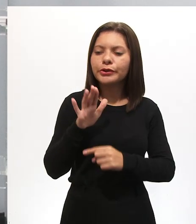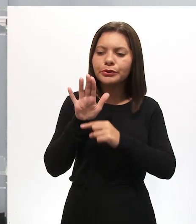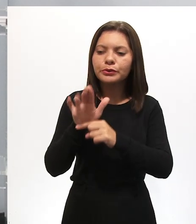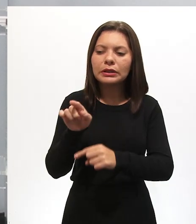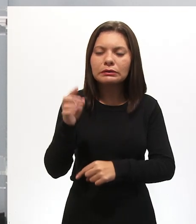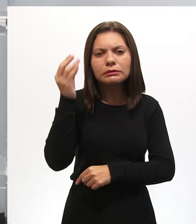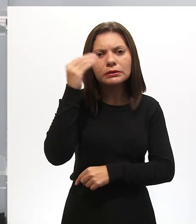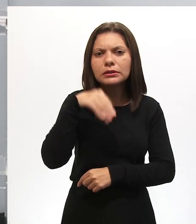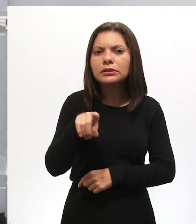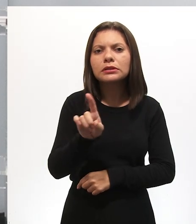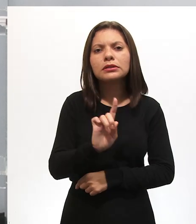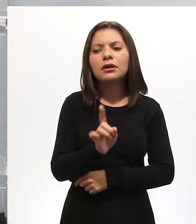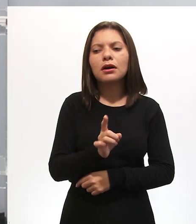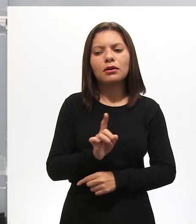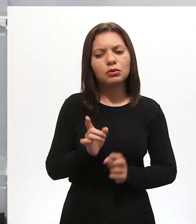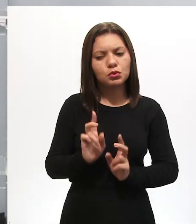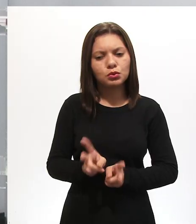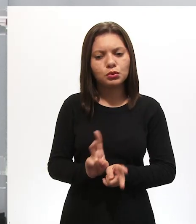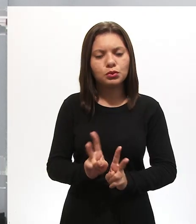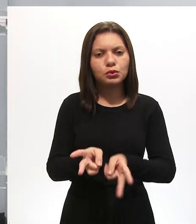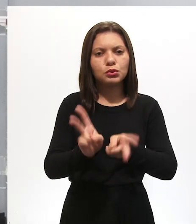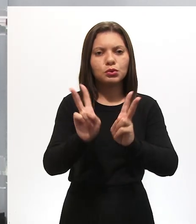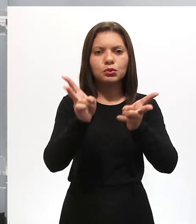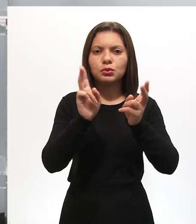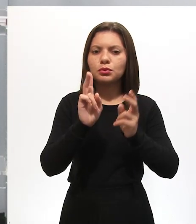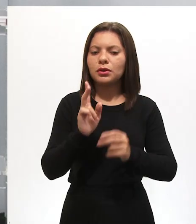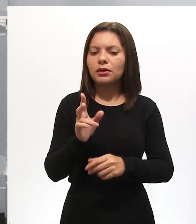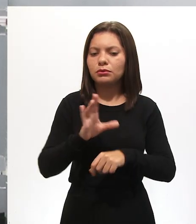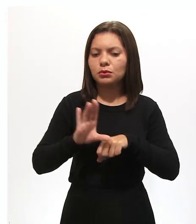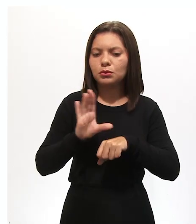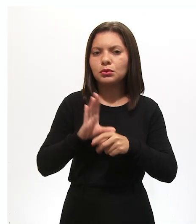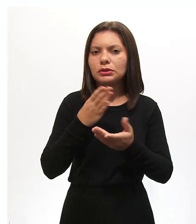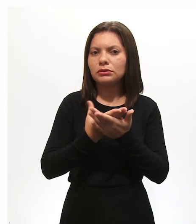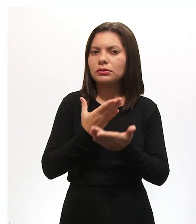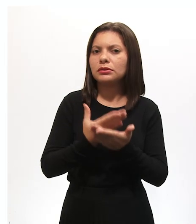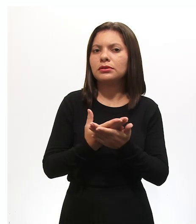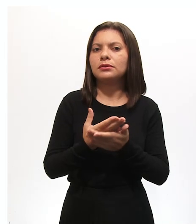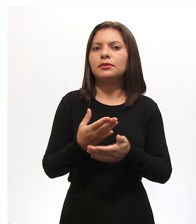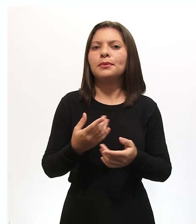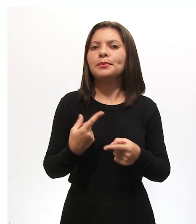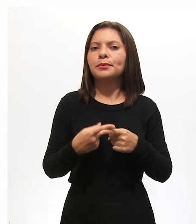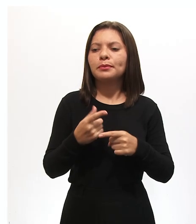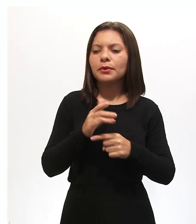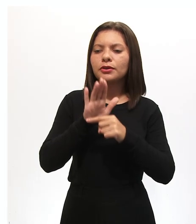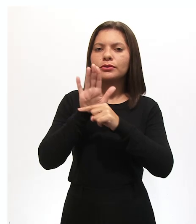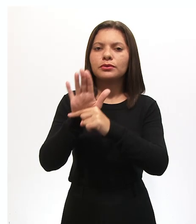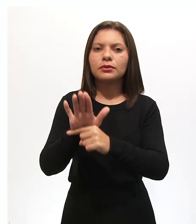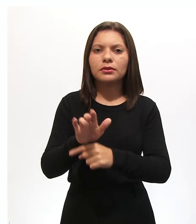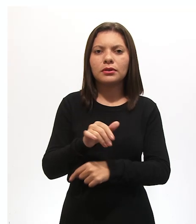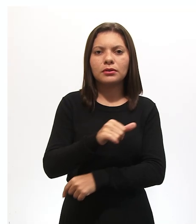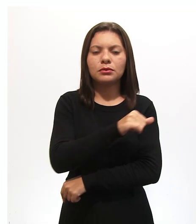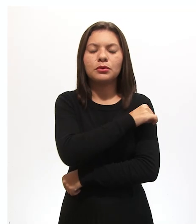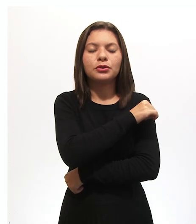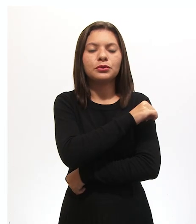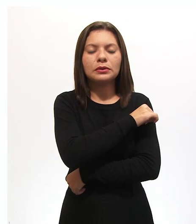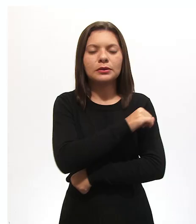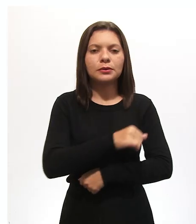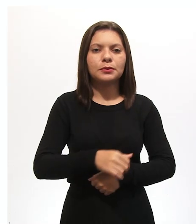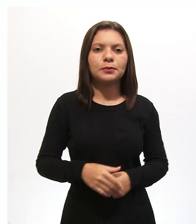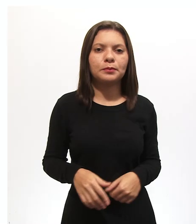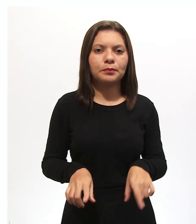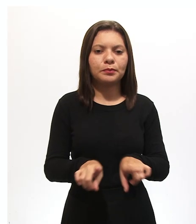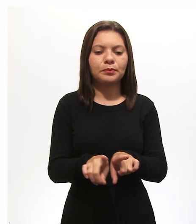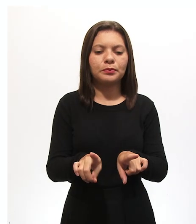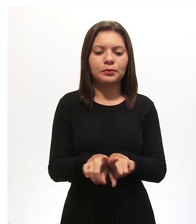não venha evadir o curso, ele não saia, tá? Então, aqui, ó, para auxiliar o estudante, que equipe é essa? A equipe